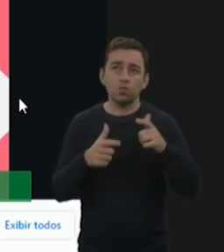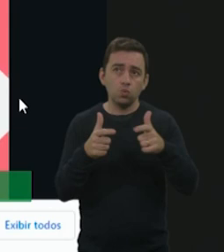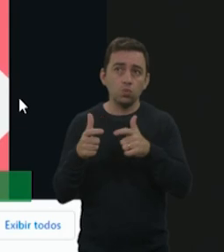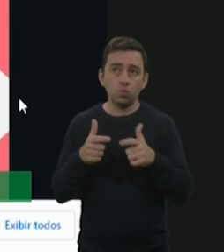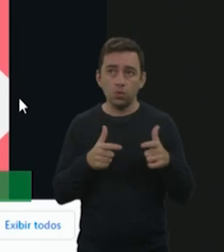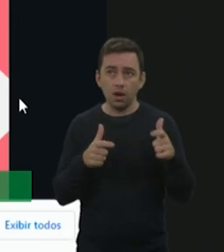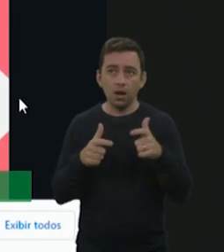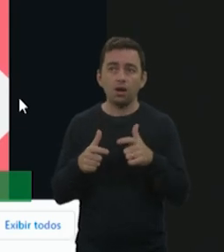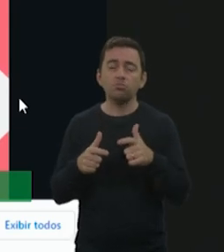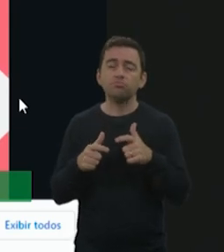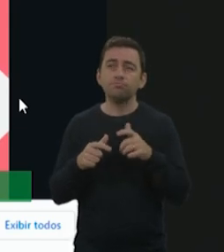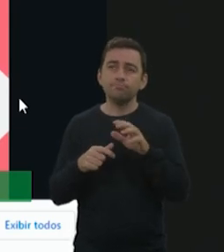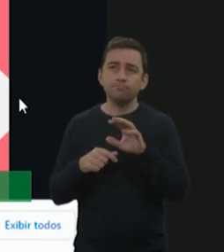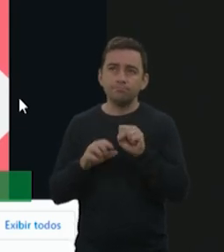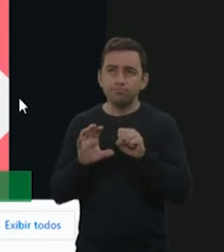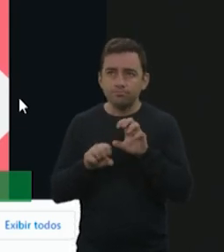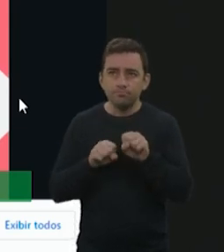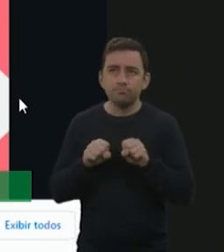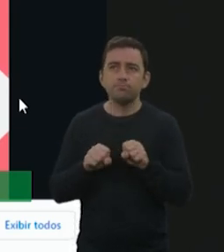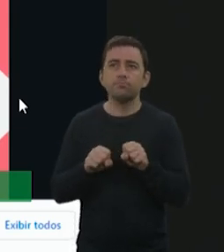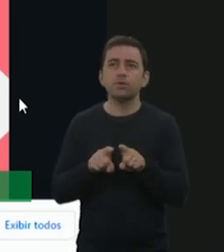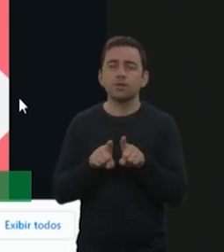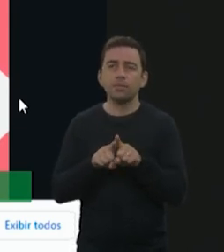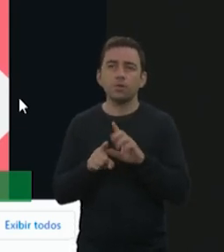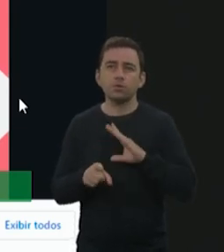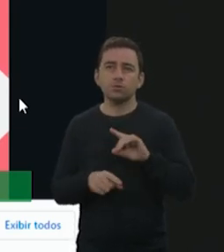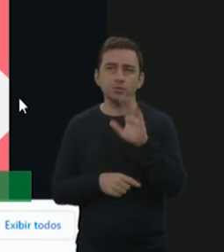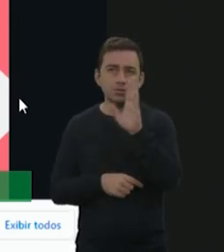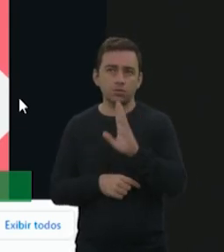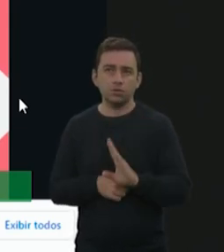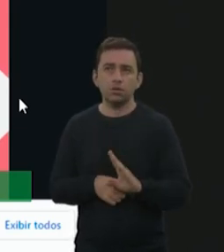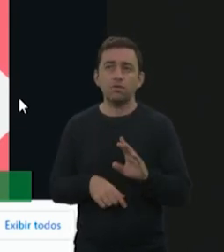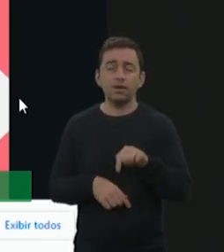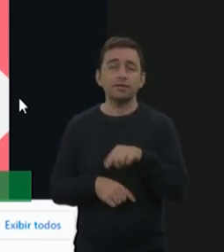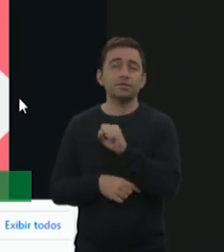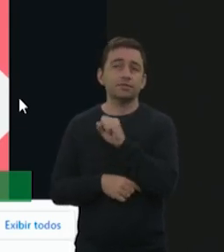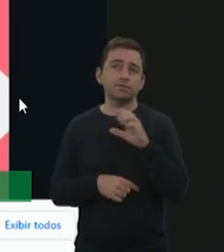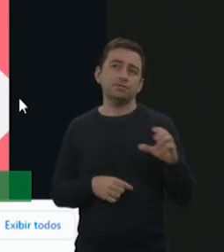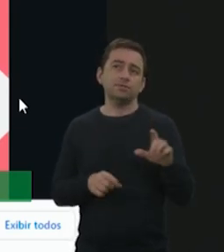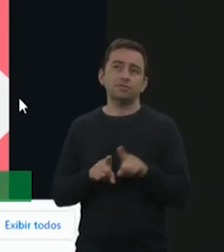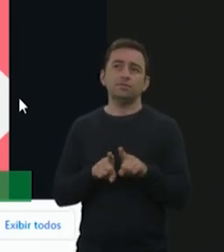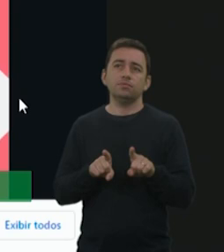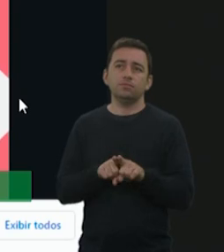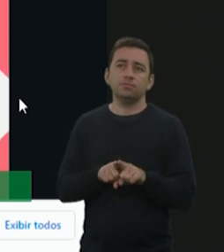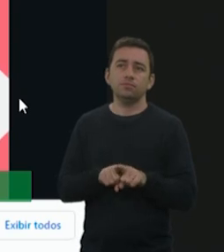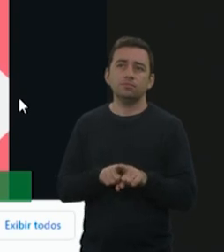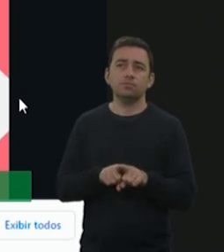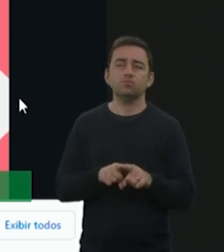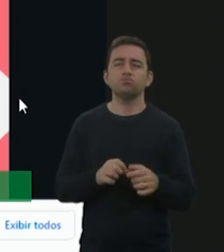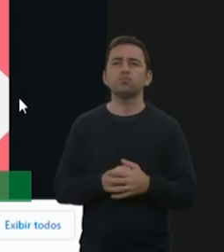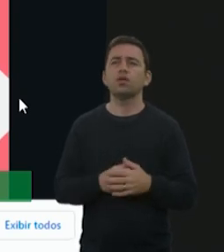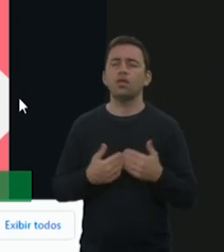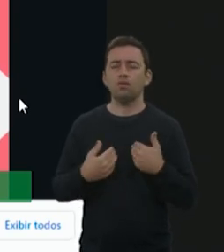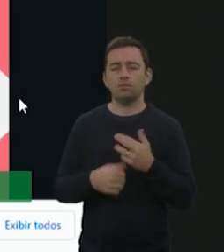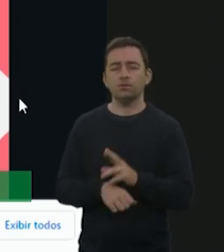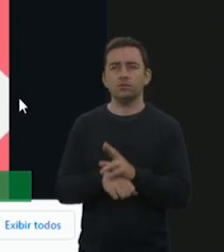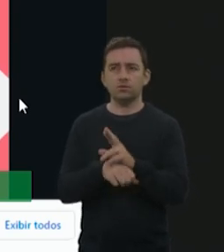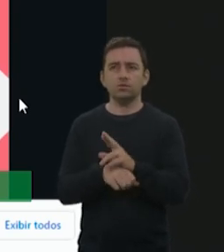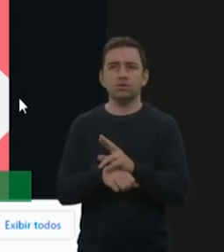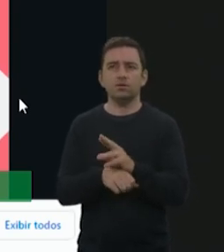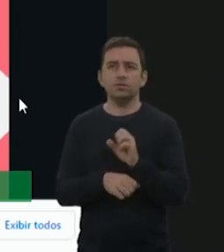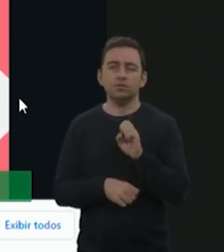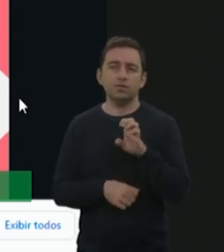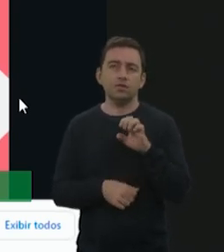que é nos municípios, a coordenação nacional. E aí nós temos aqui em Santa Catarina, eu que represento lá na SES, né, a